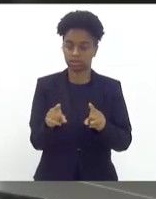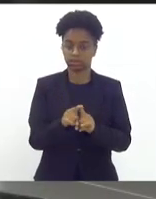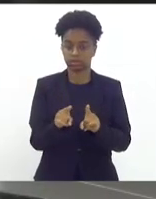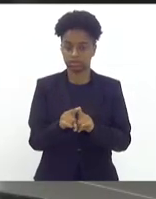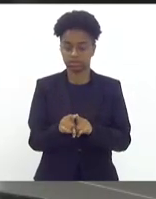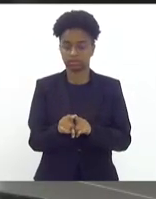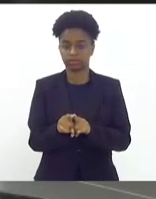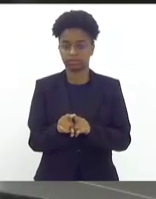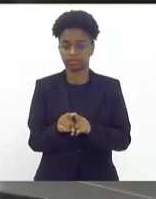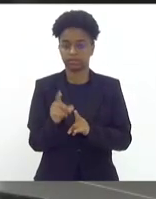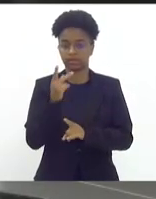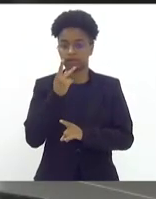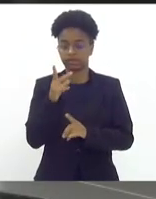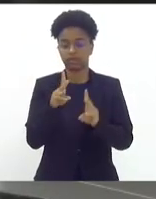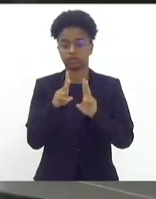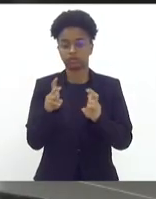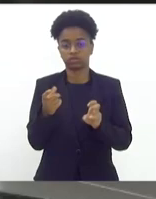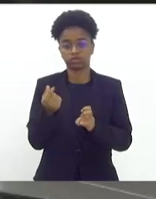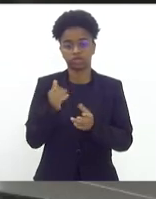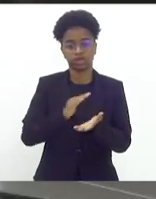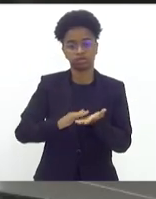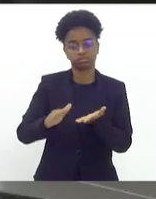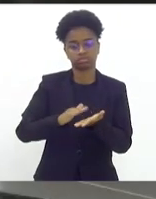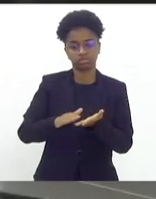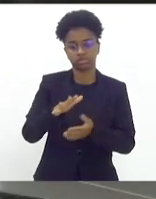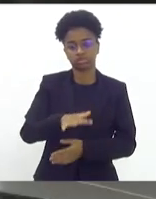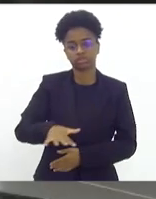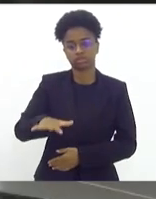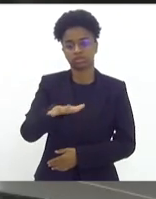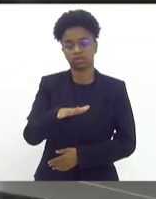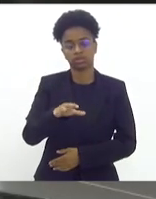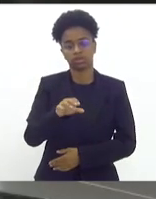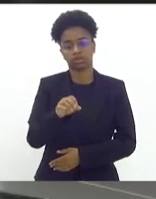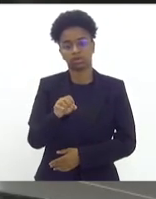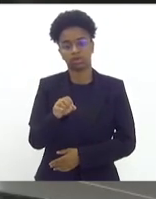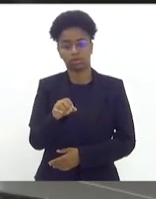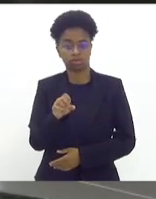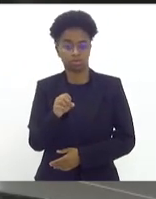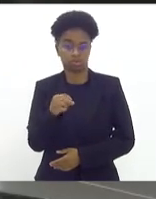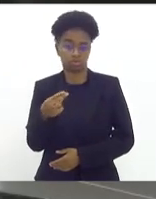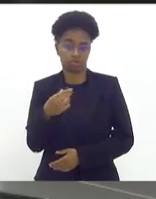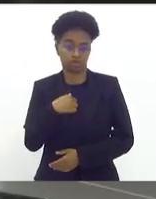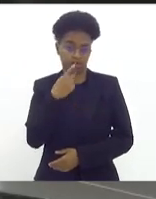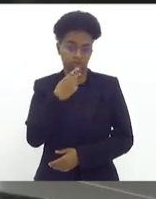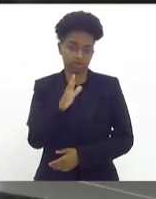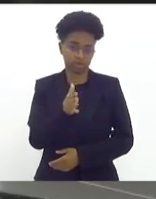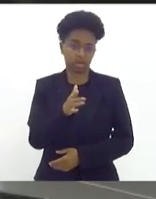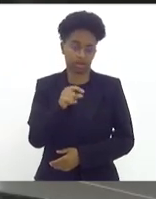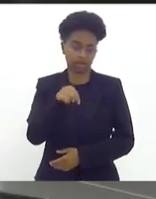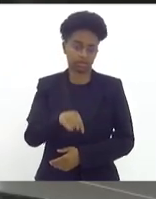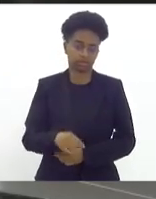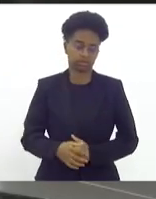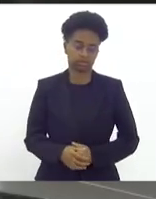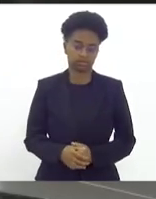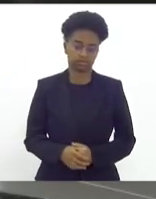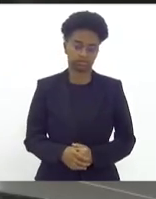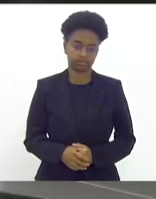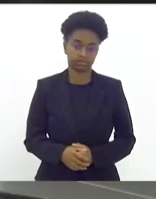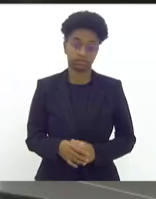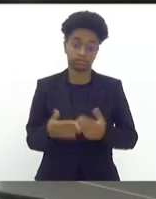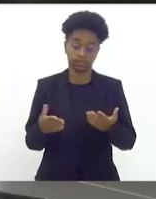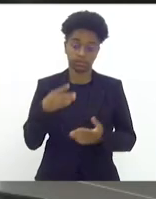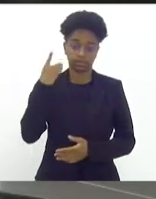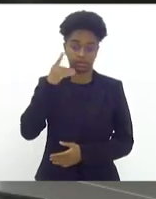fala de que as despesas, de um modo geral, ou de modo genérico, que é algo que eu tenho refutado aqui veementemente. Então, como o